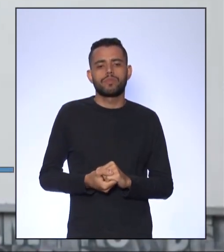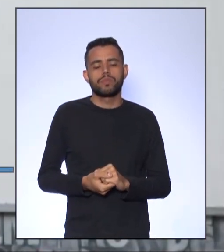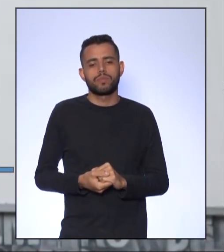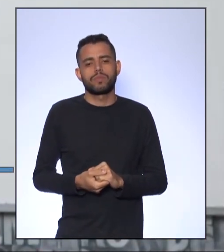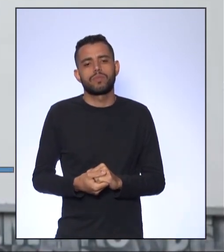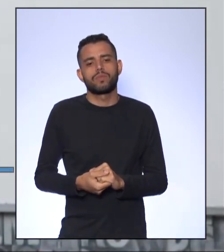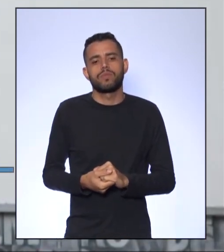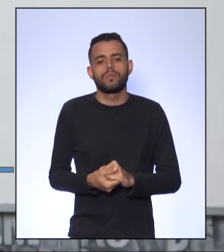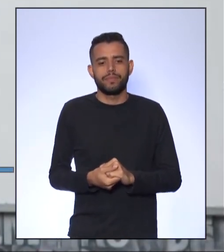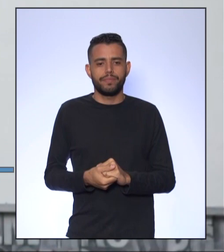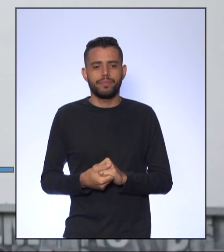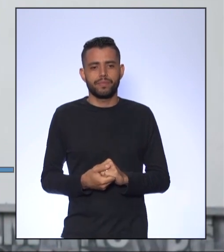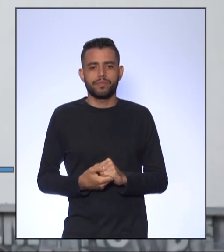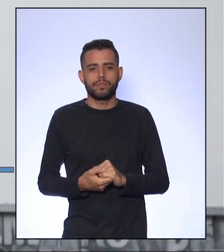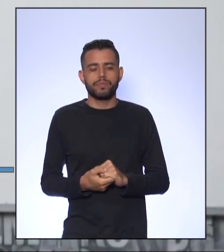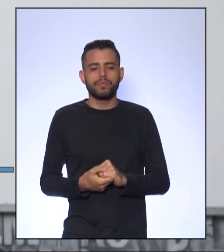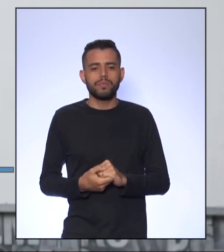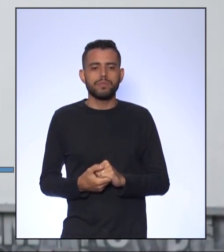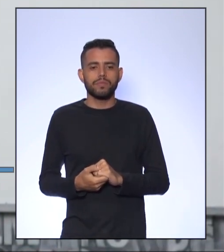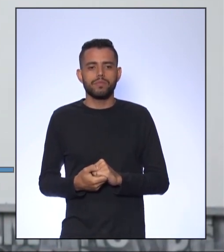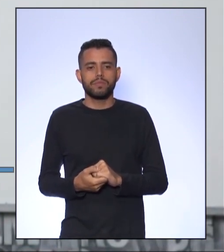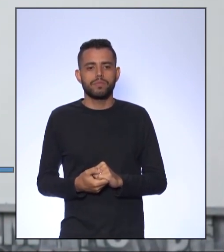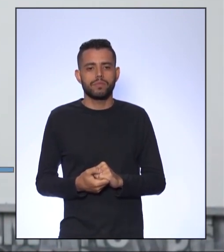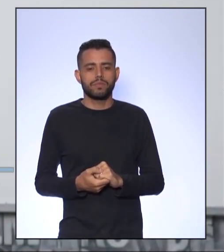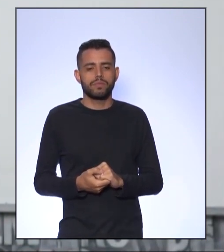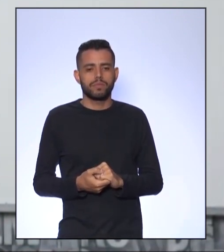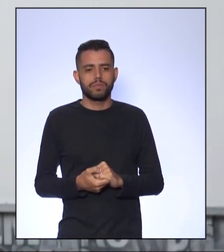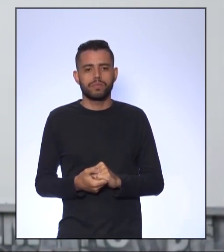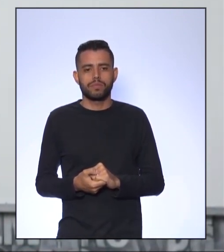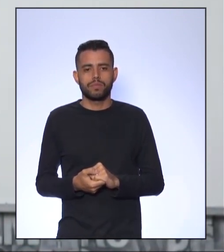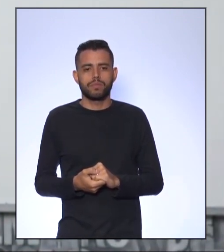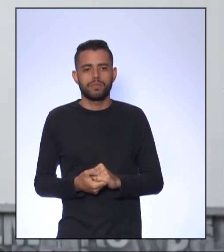aqui. Primeiramente, quando